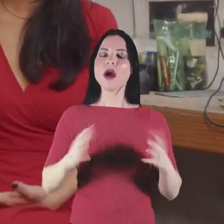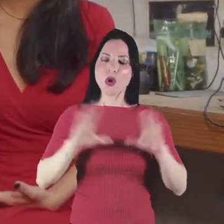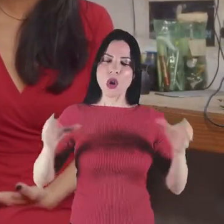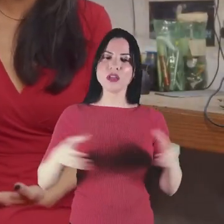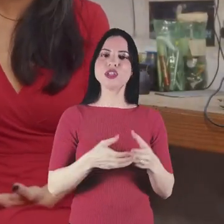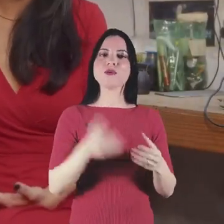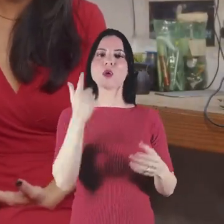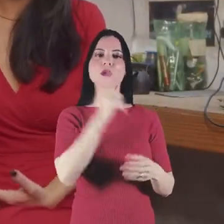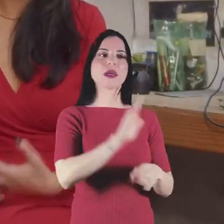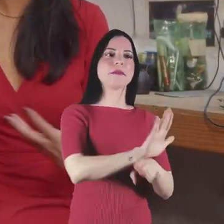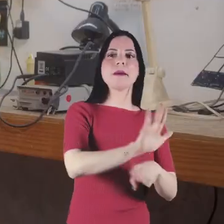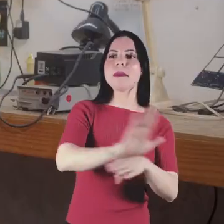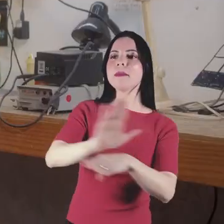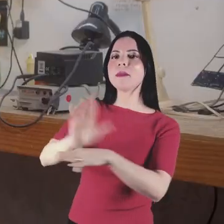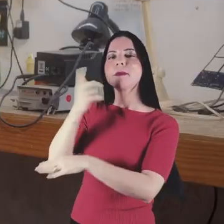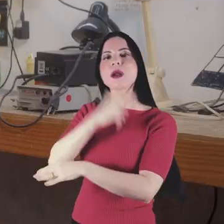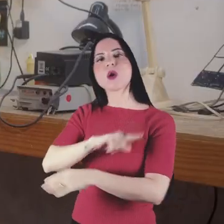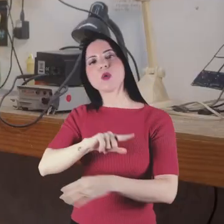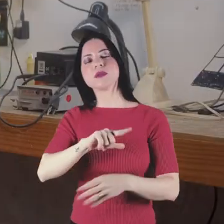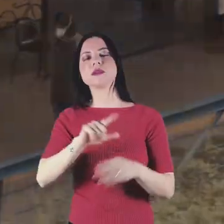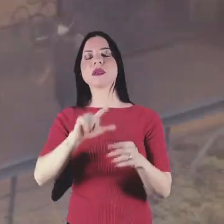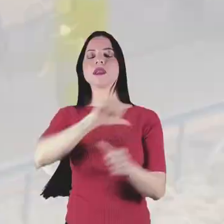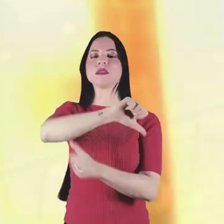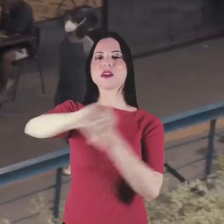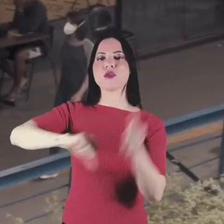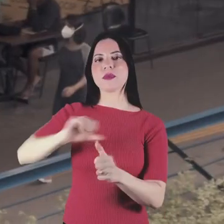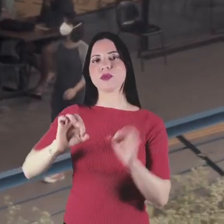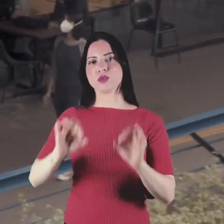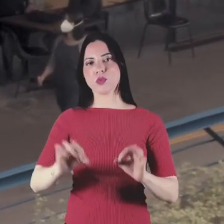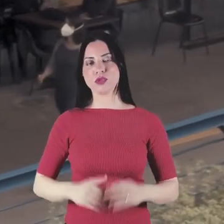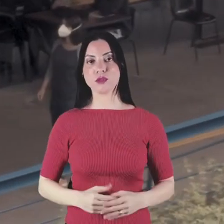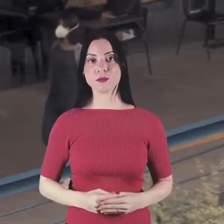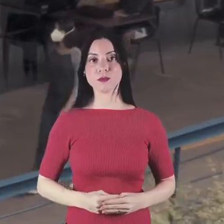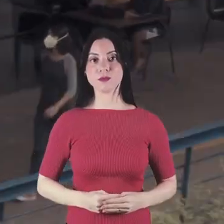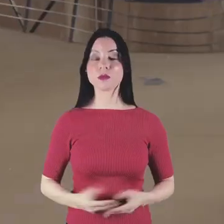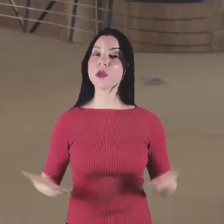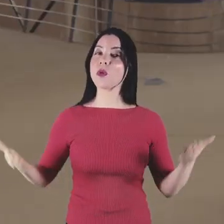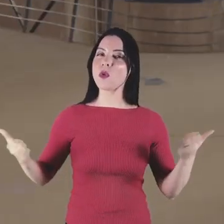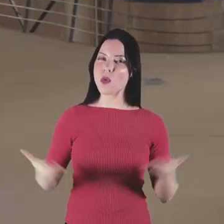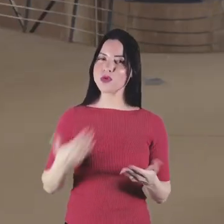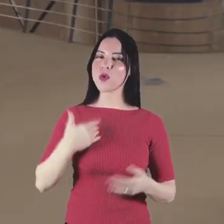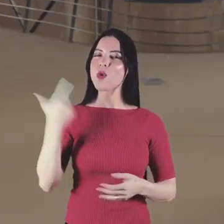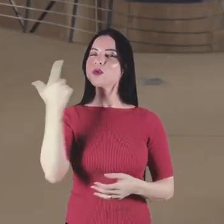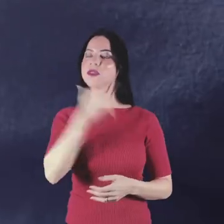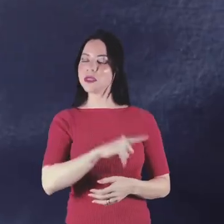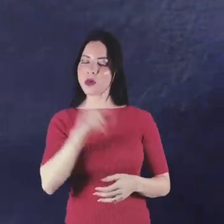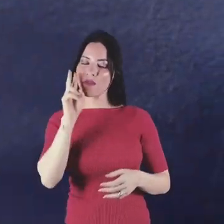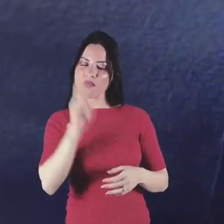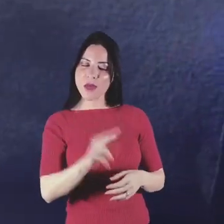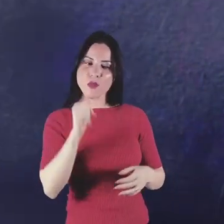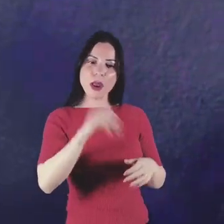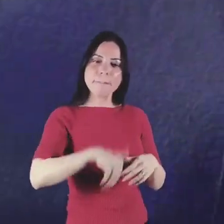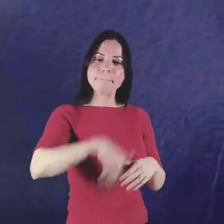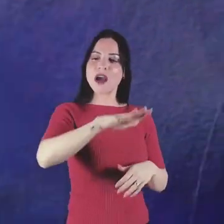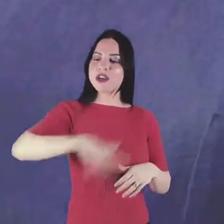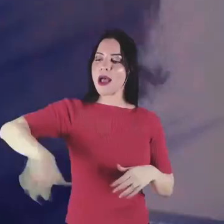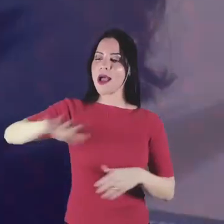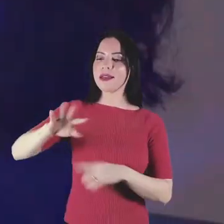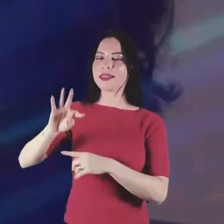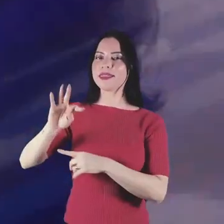coletiva conseguir articular para reais transformações. Hoje eu consigo ver muito mais mulheres participando da indústria do que quando eu estava lá no começo da